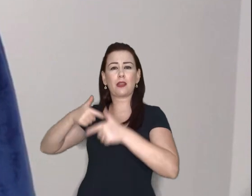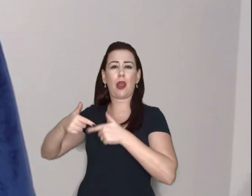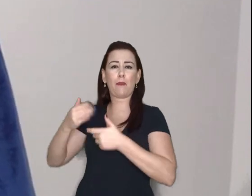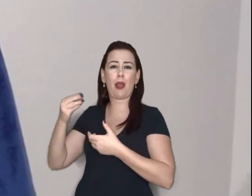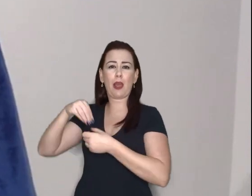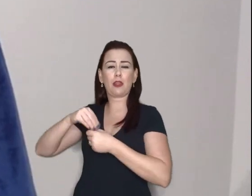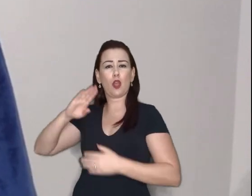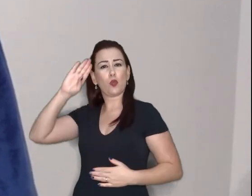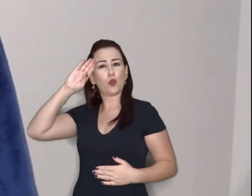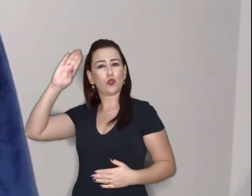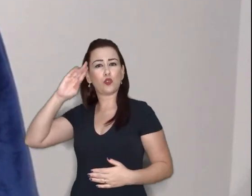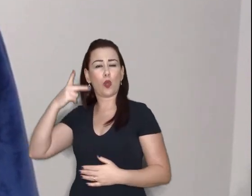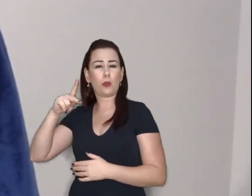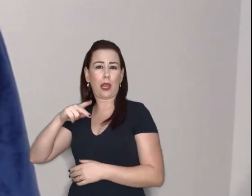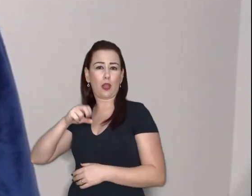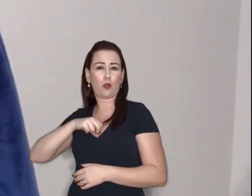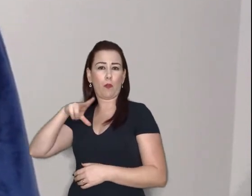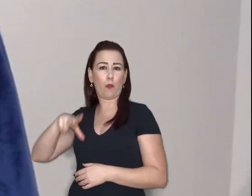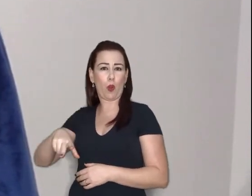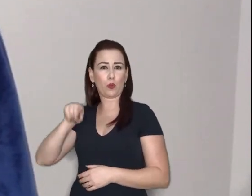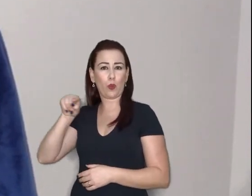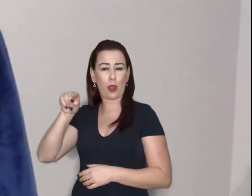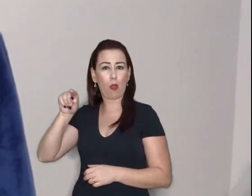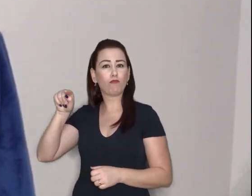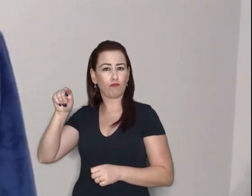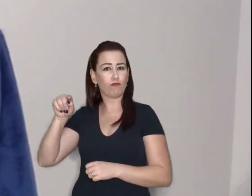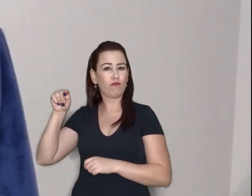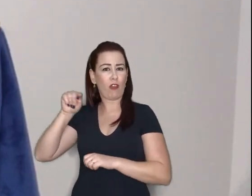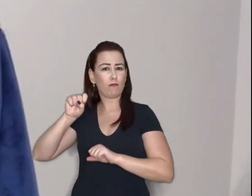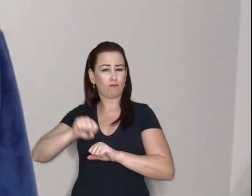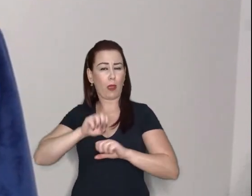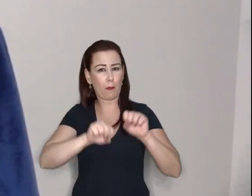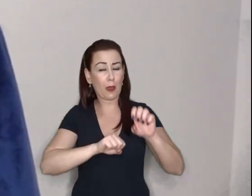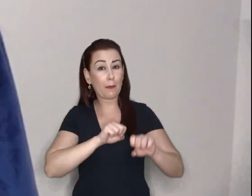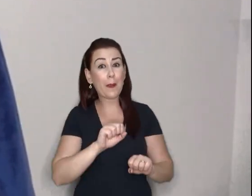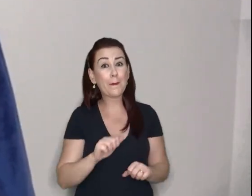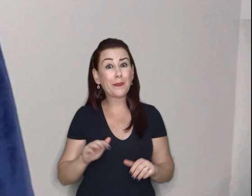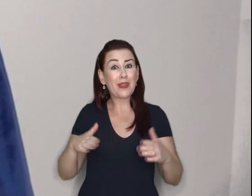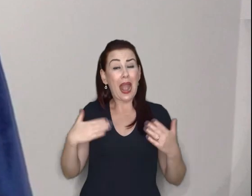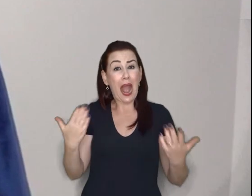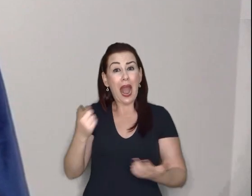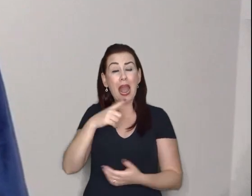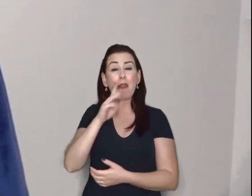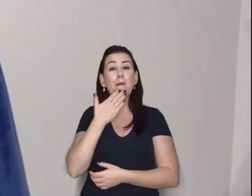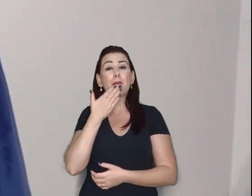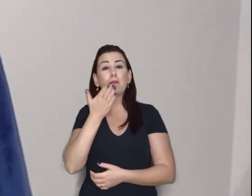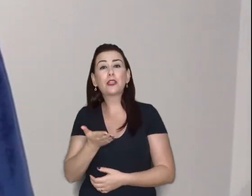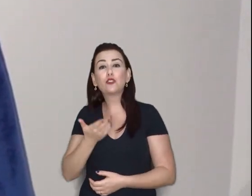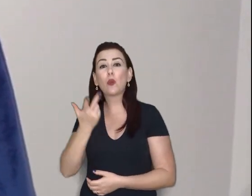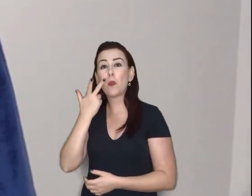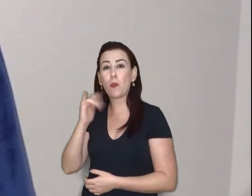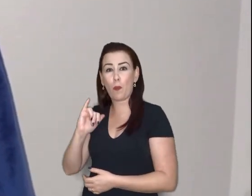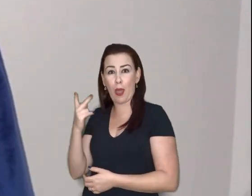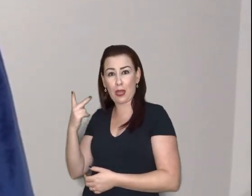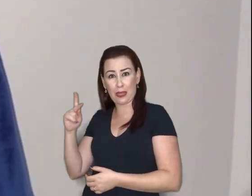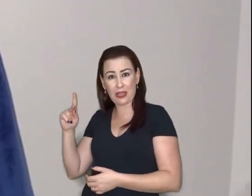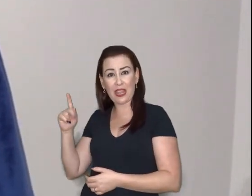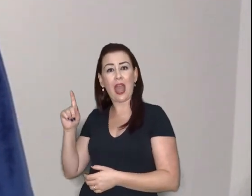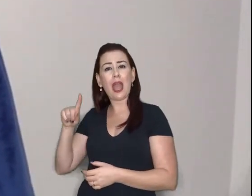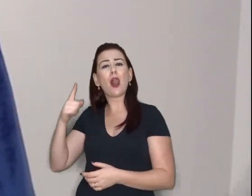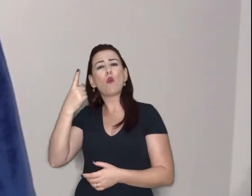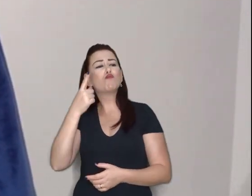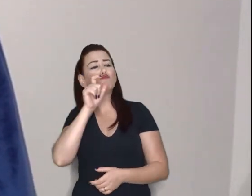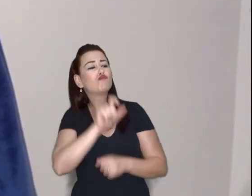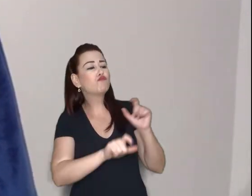soldados portugueses no progresso de emancipação do nosso país. Assim, pediram ao meu pai que mandasse alguém de sua família para a